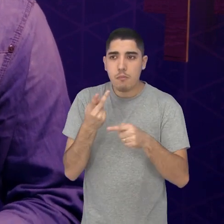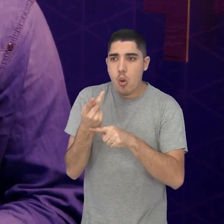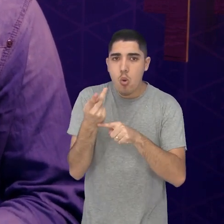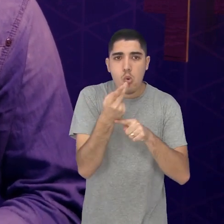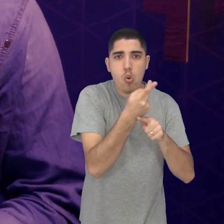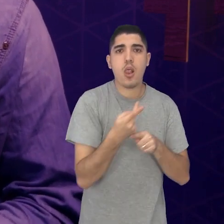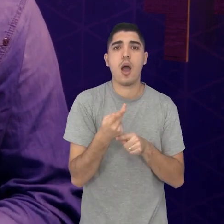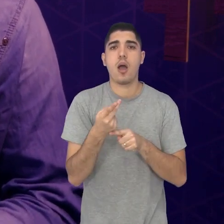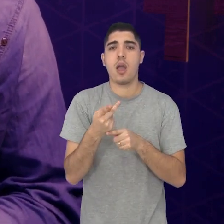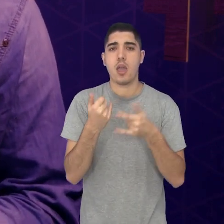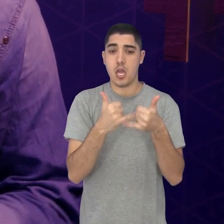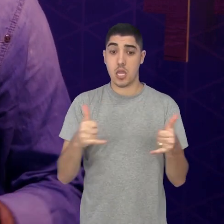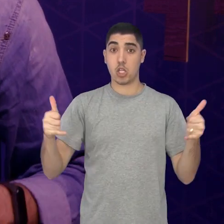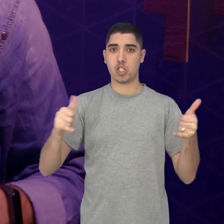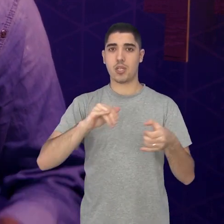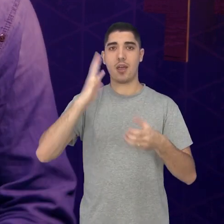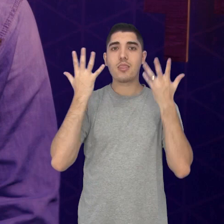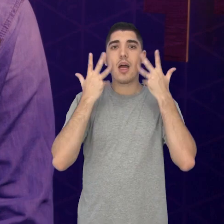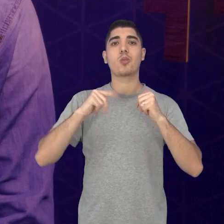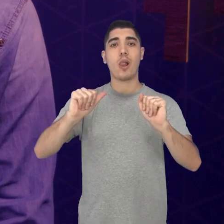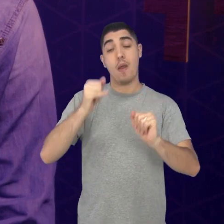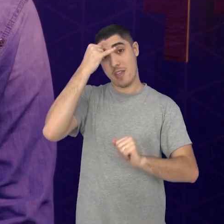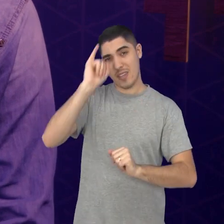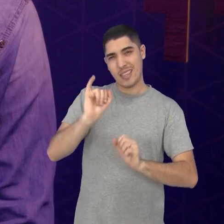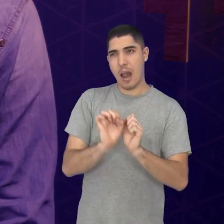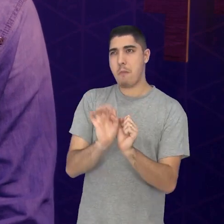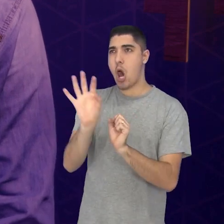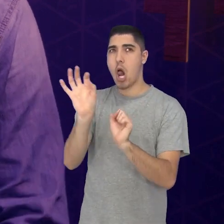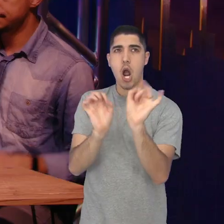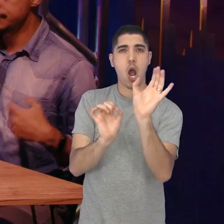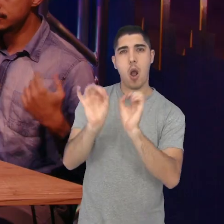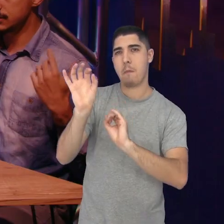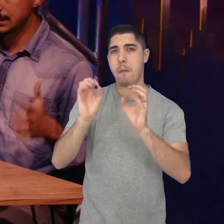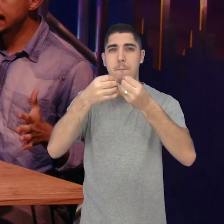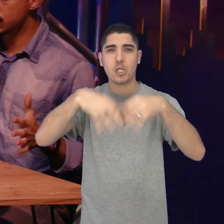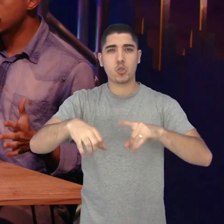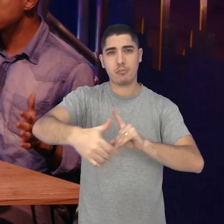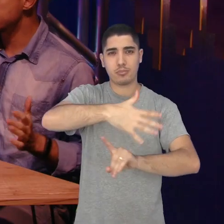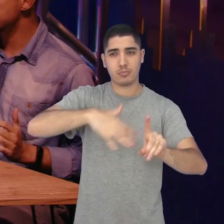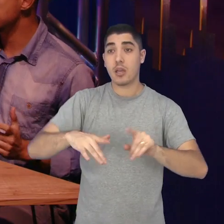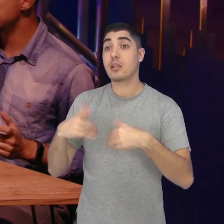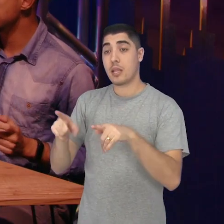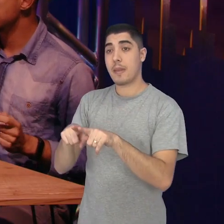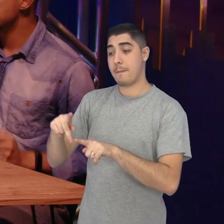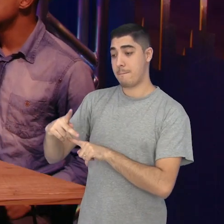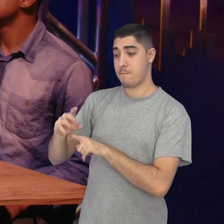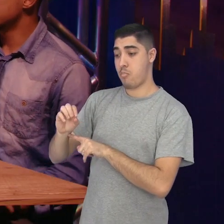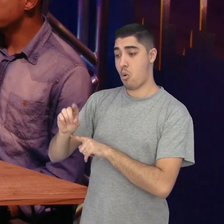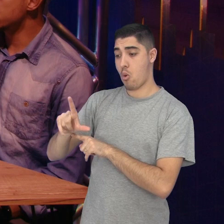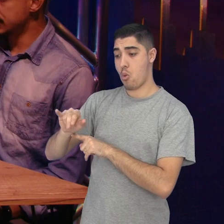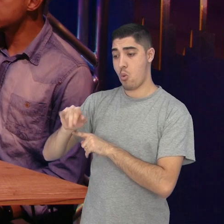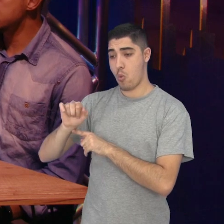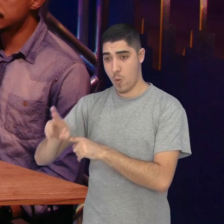sustentável, né, no sentido de não ser energia poluente, né? Lá na Europa... Que não polui e tem um ciclo, né?